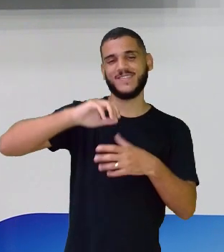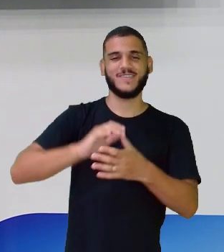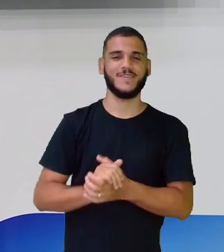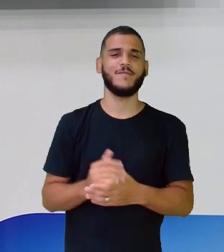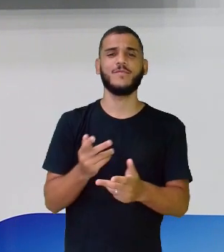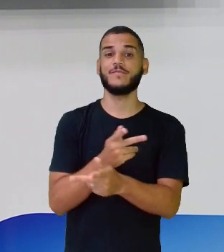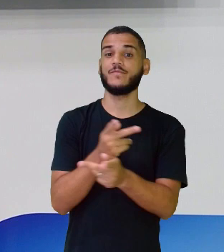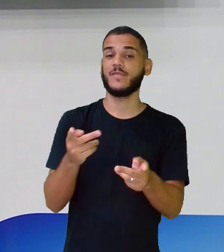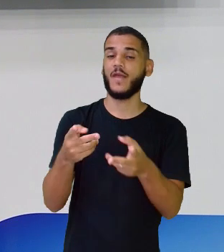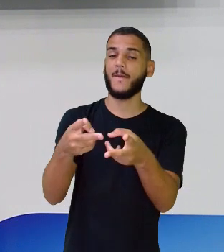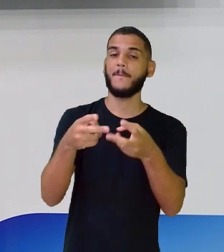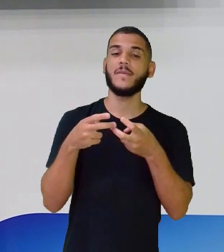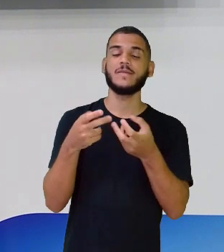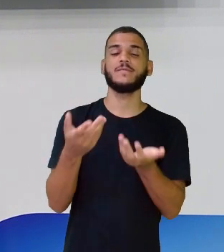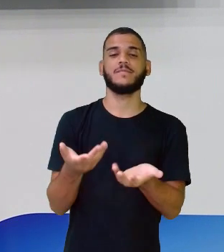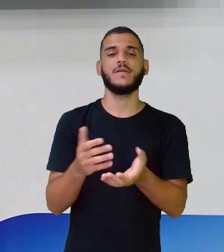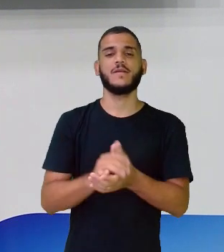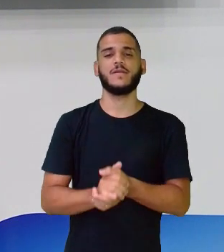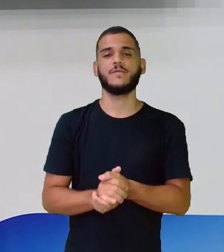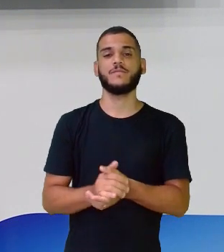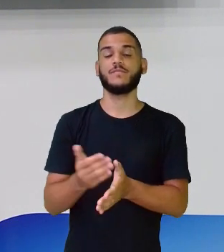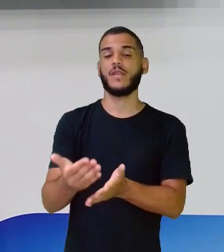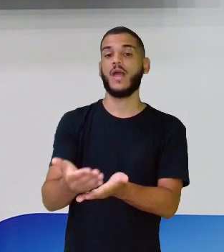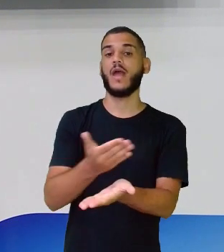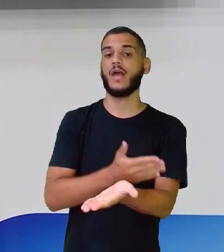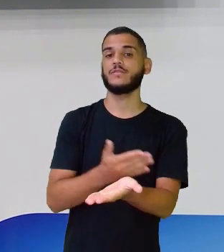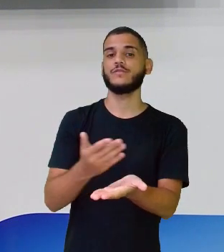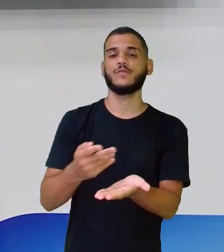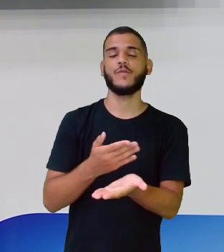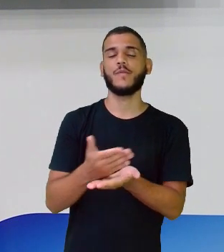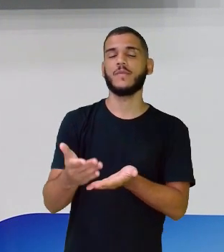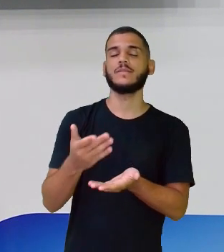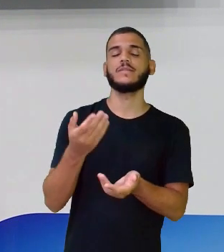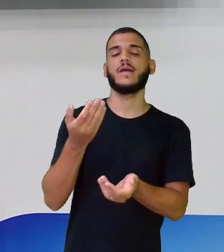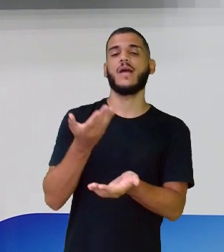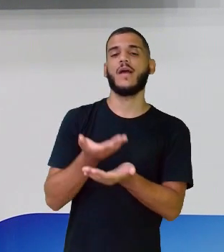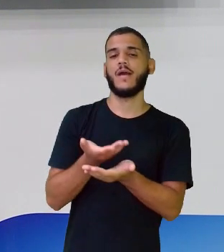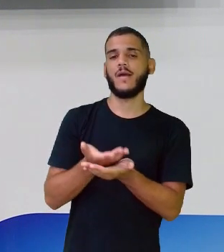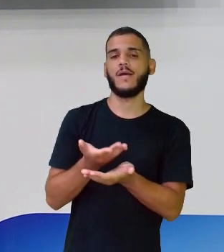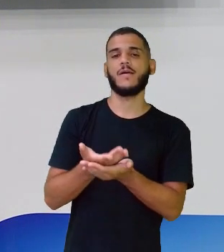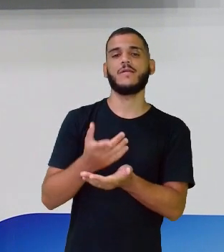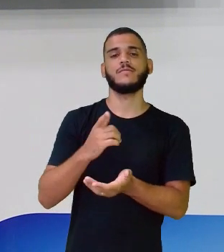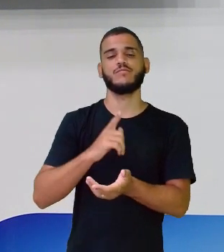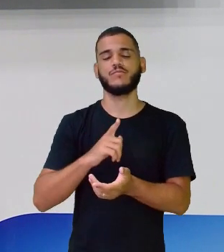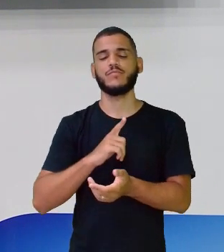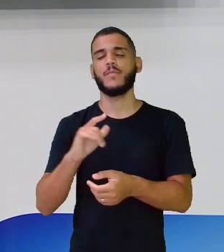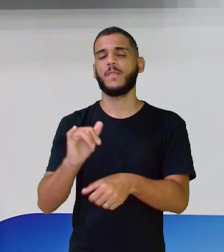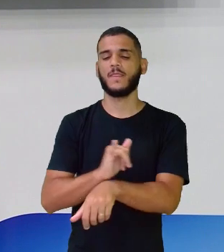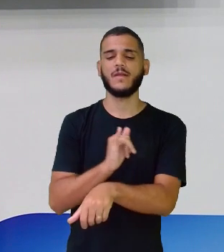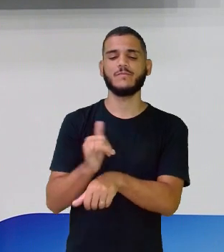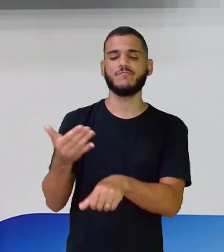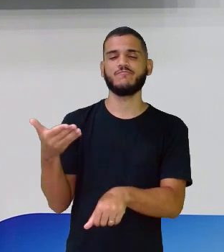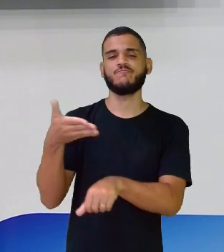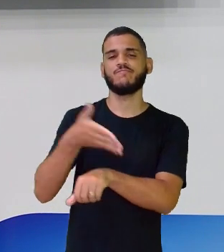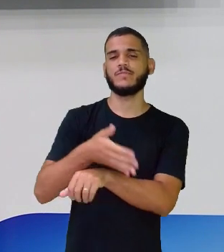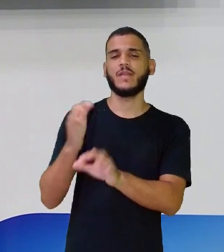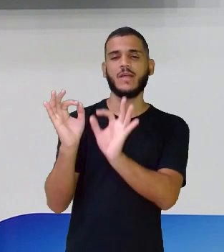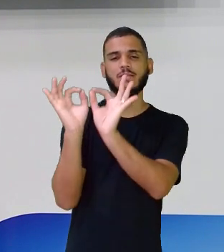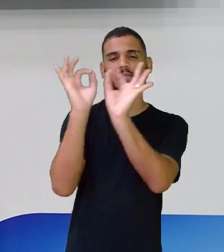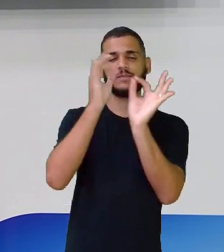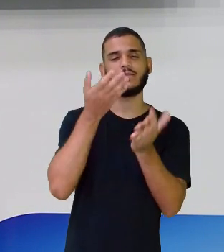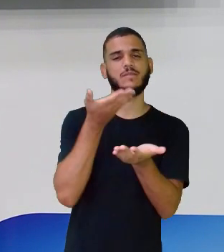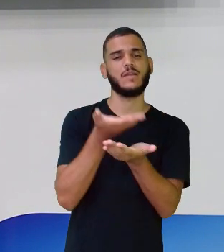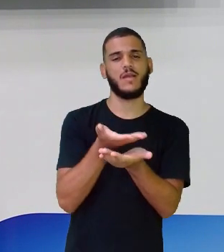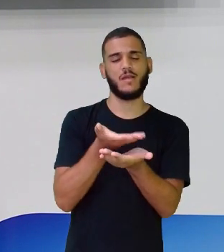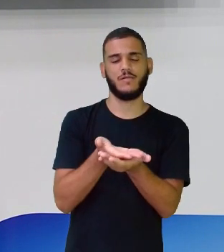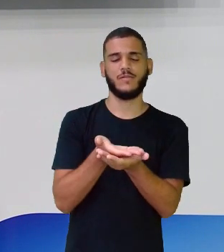viram aí, antes de começar aqui a aula chamada, as formas, os caminhos para vocês acessarem